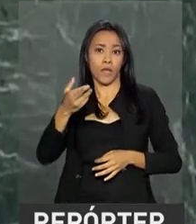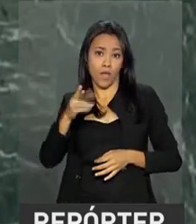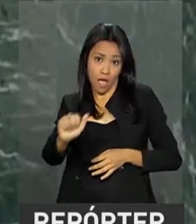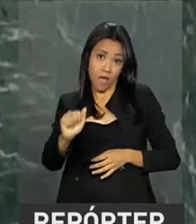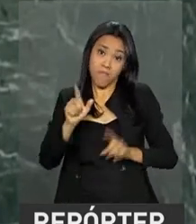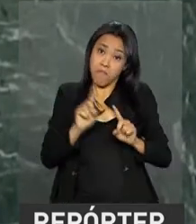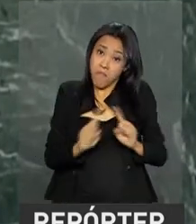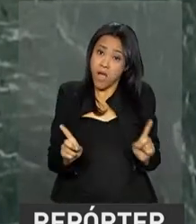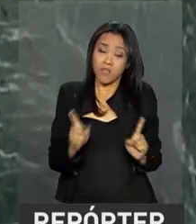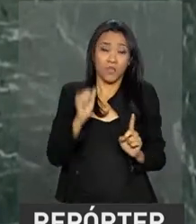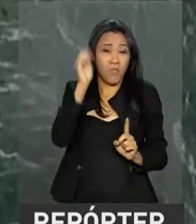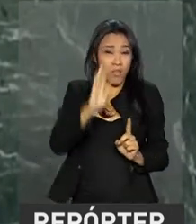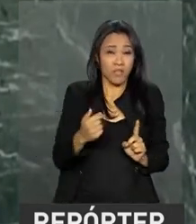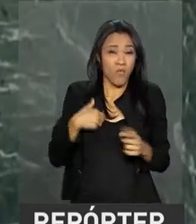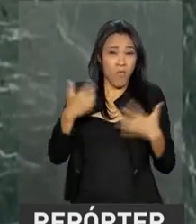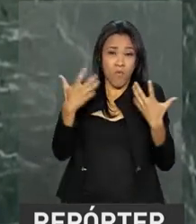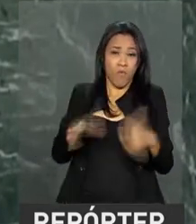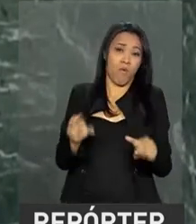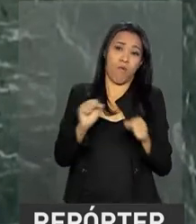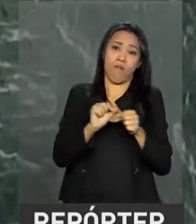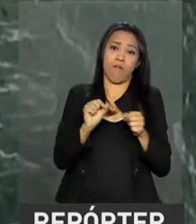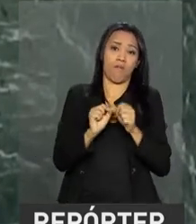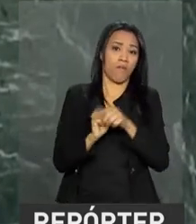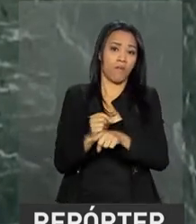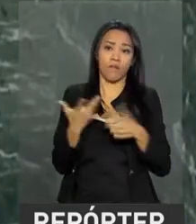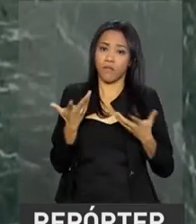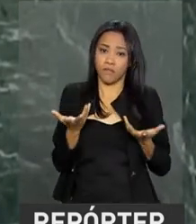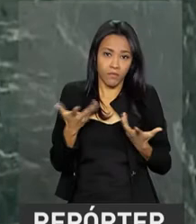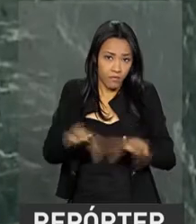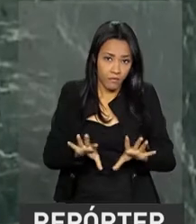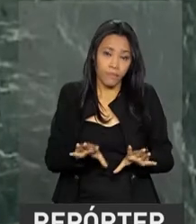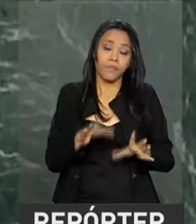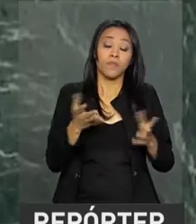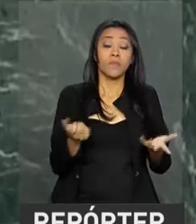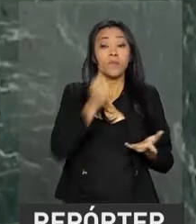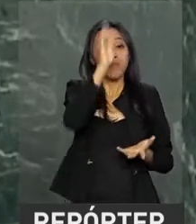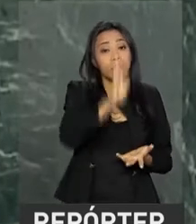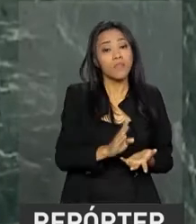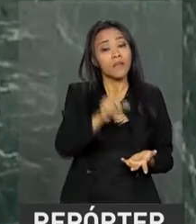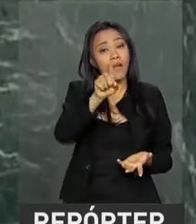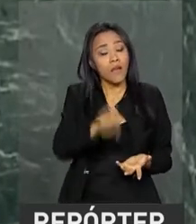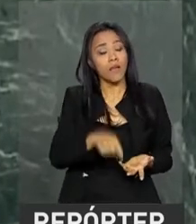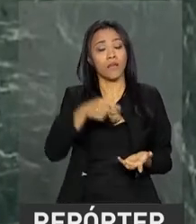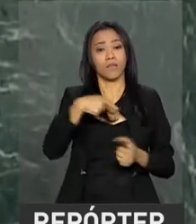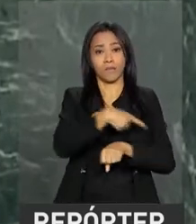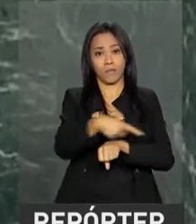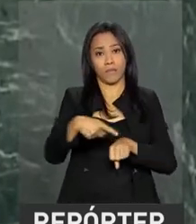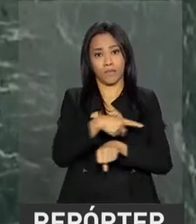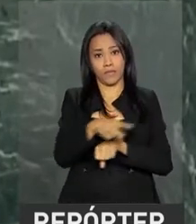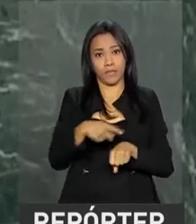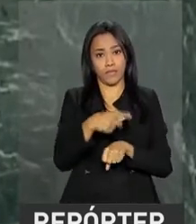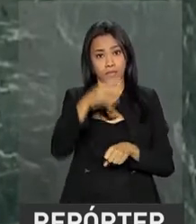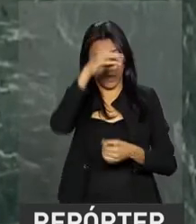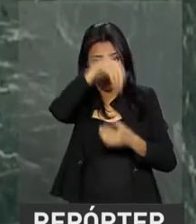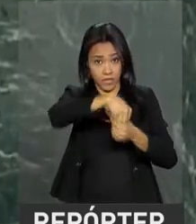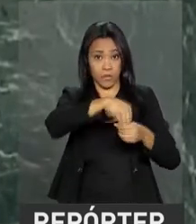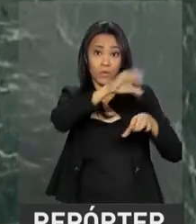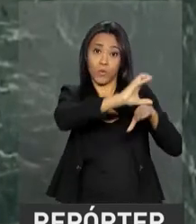o brasil por uns dias com a autoridade de um país cuja própria constituição